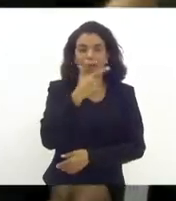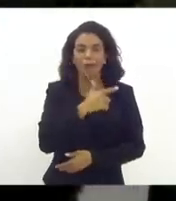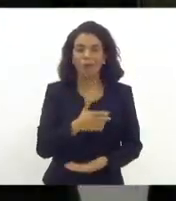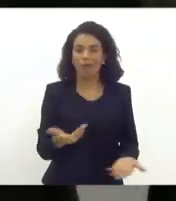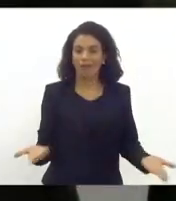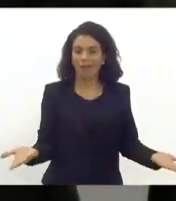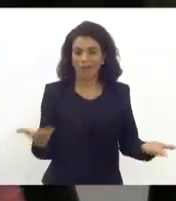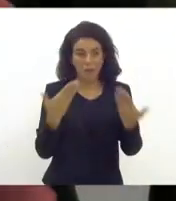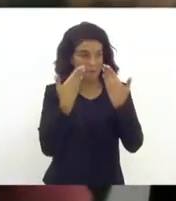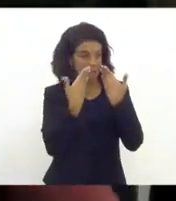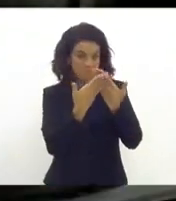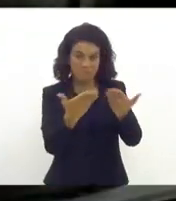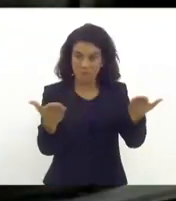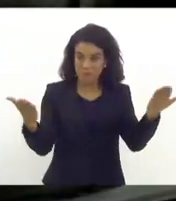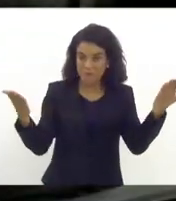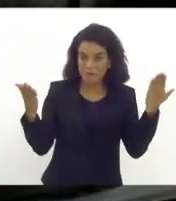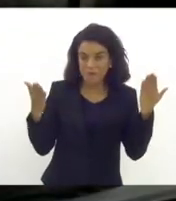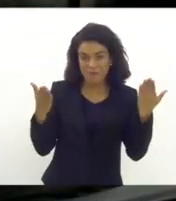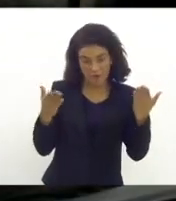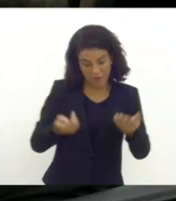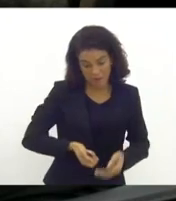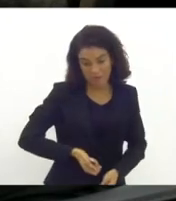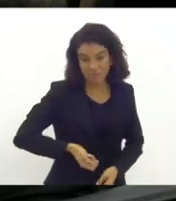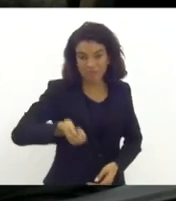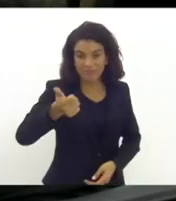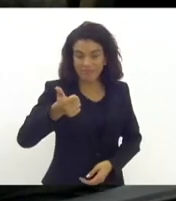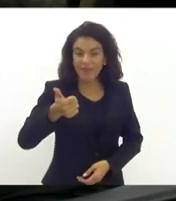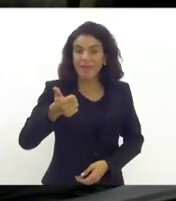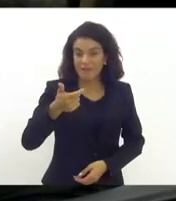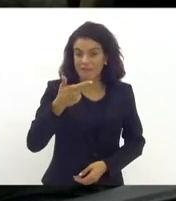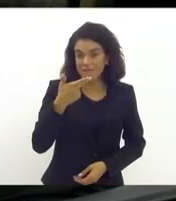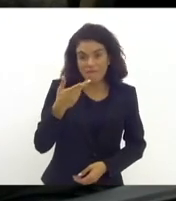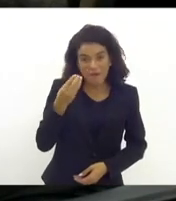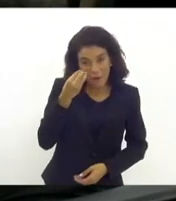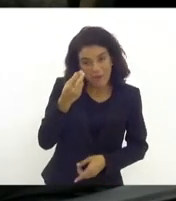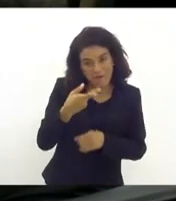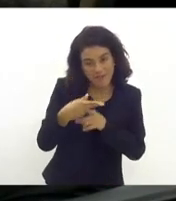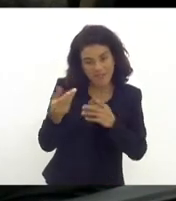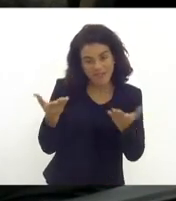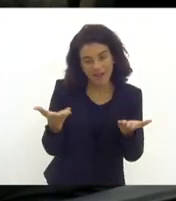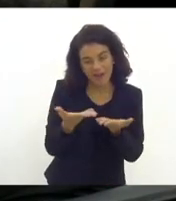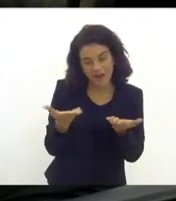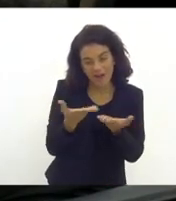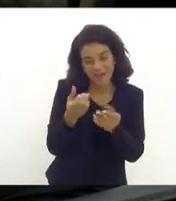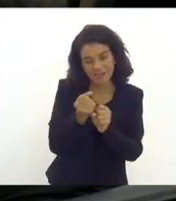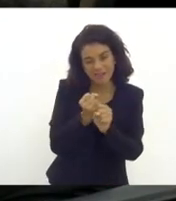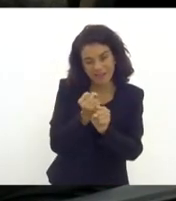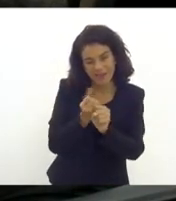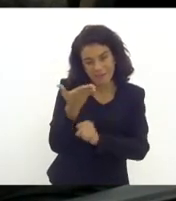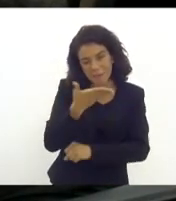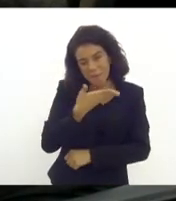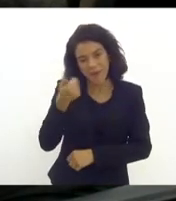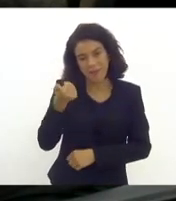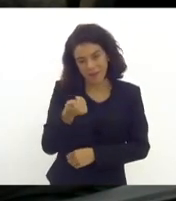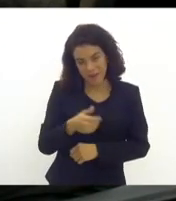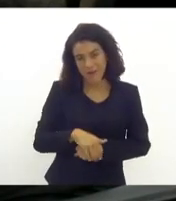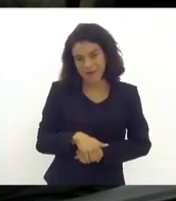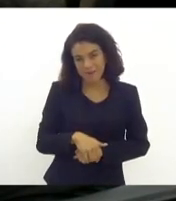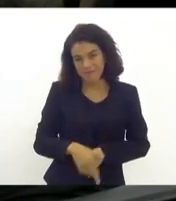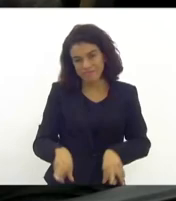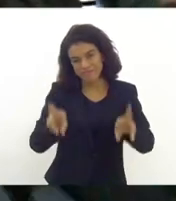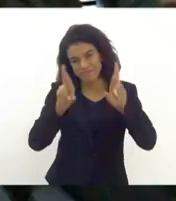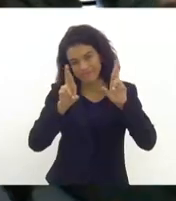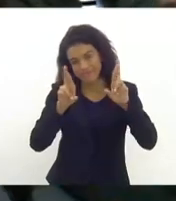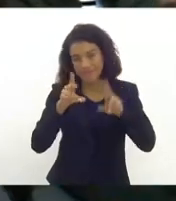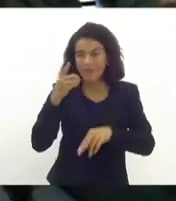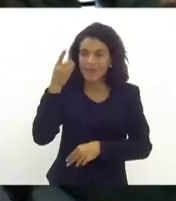aqui publicamente Vou Te Botar na bola para te dizer que vamos ver se esse ano melhor entendeu e peço a